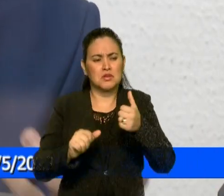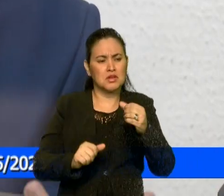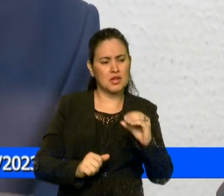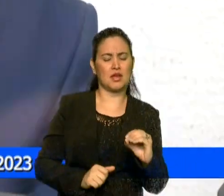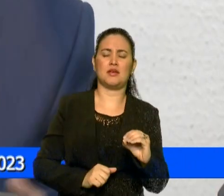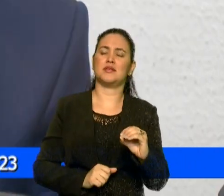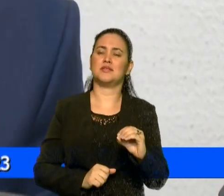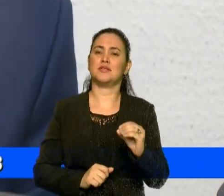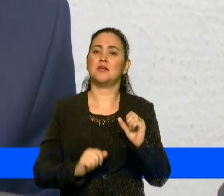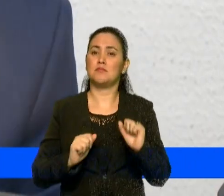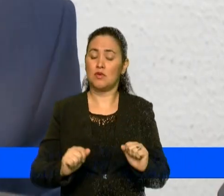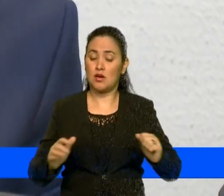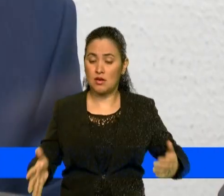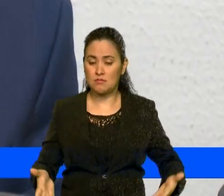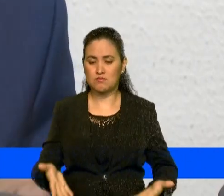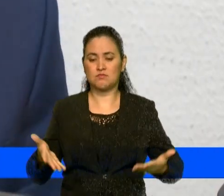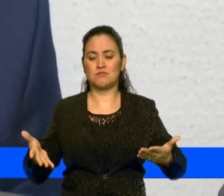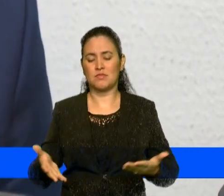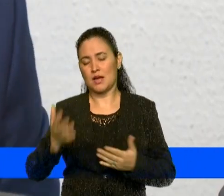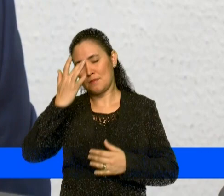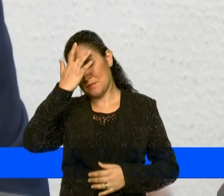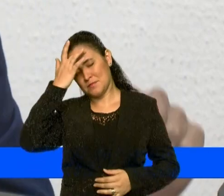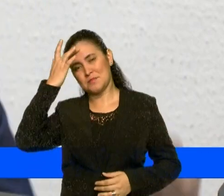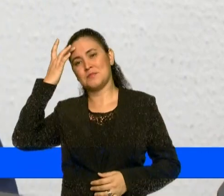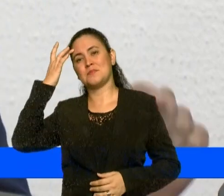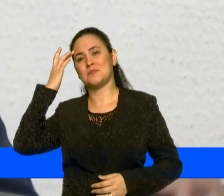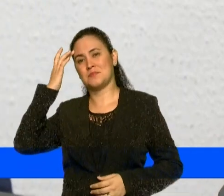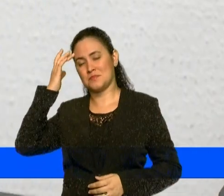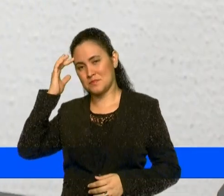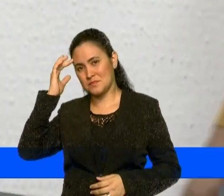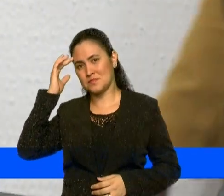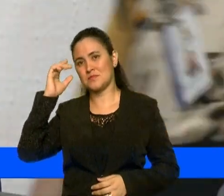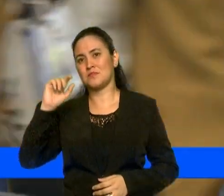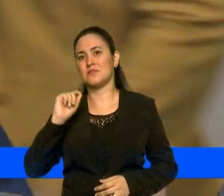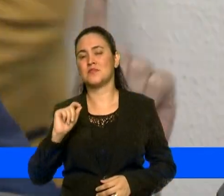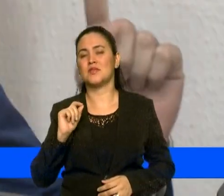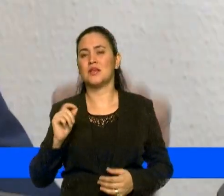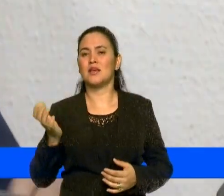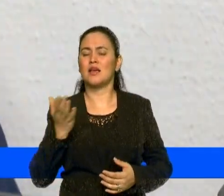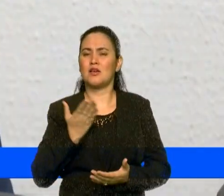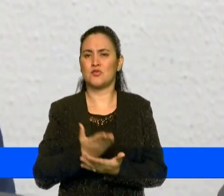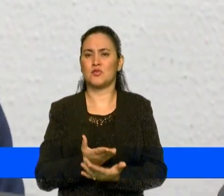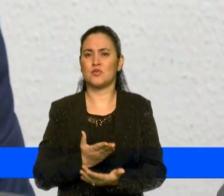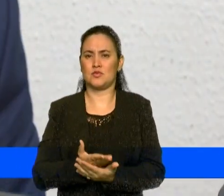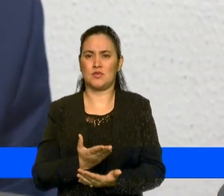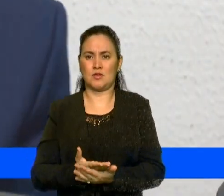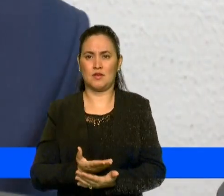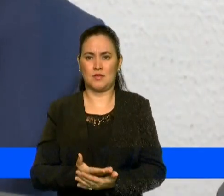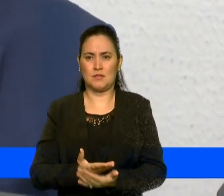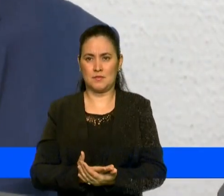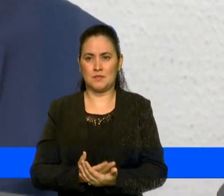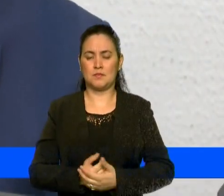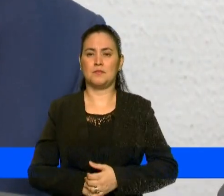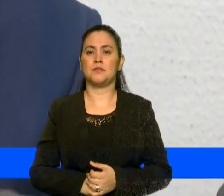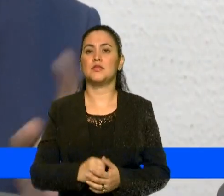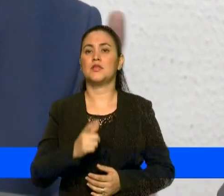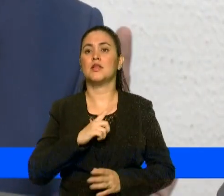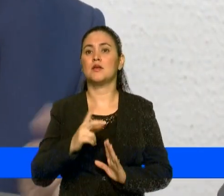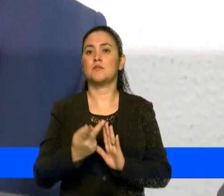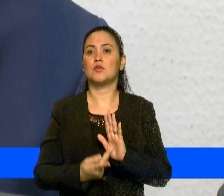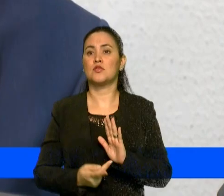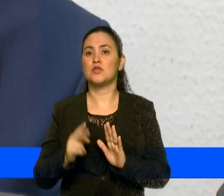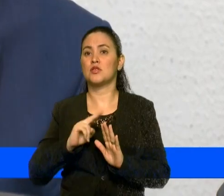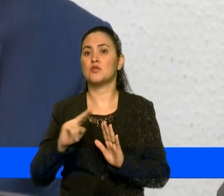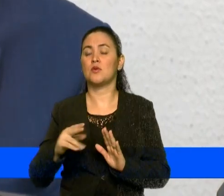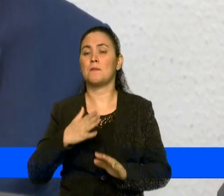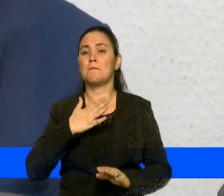uma oportunidade. E nós, que somos agente público, temos que fazer isso. Criamos um projeto chamado Minha Casa é 10, em que amanhã